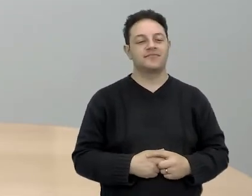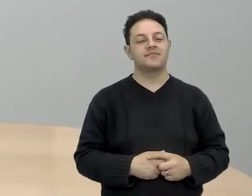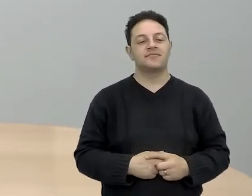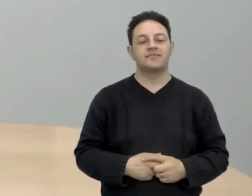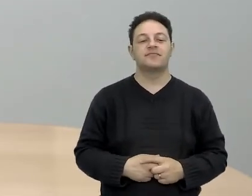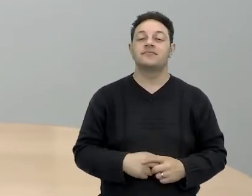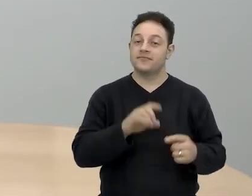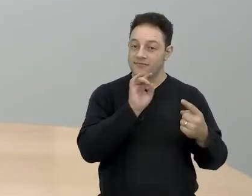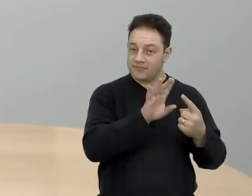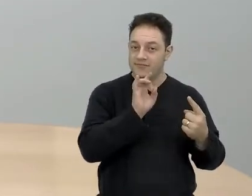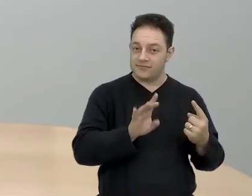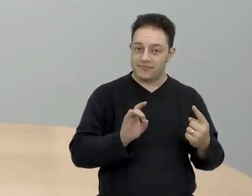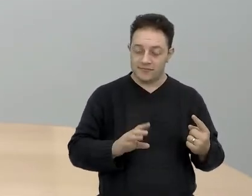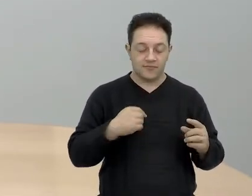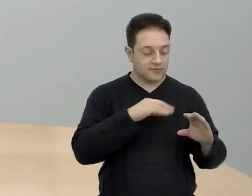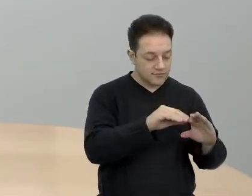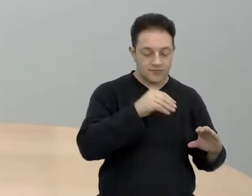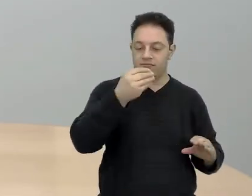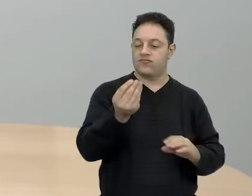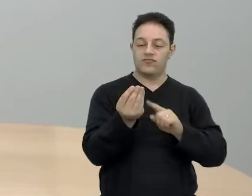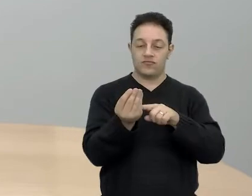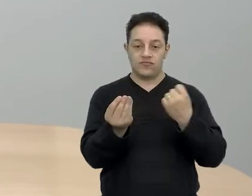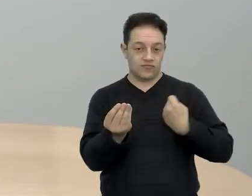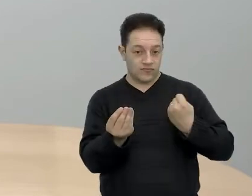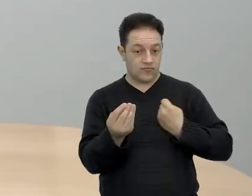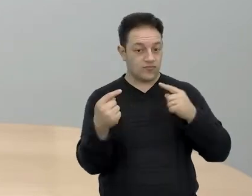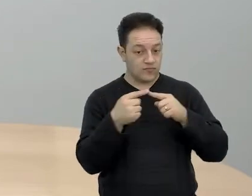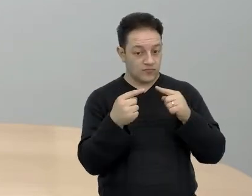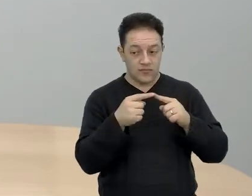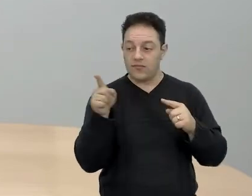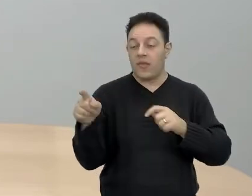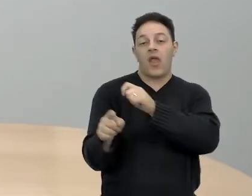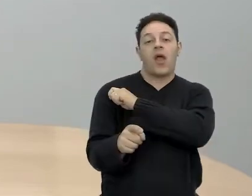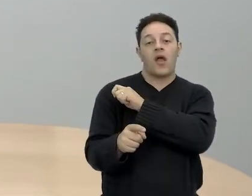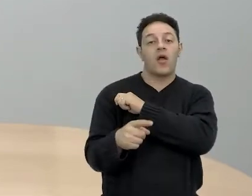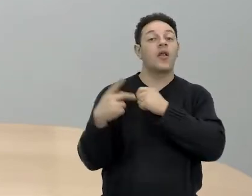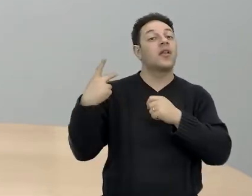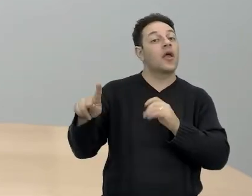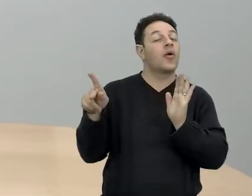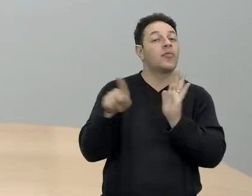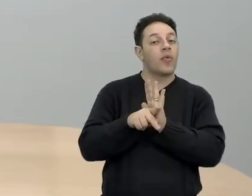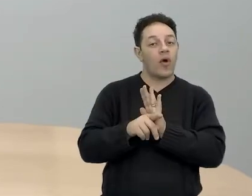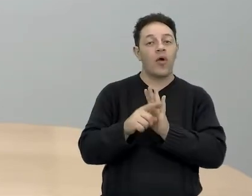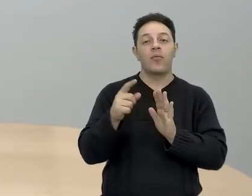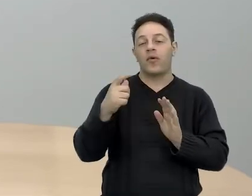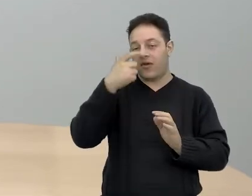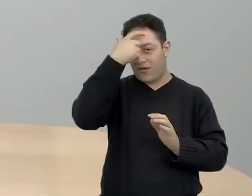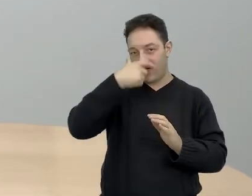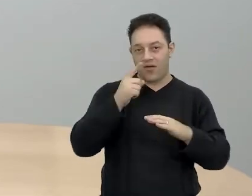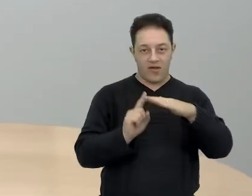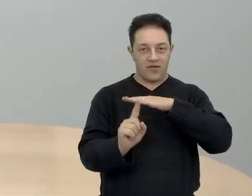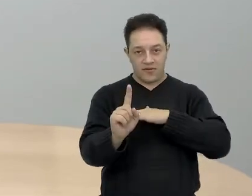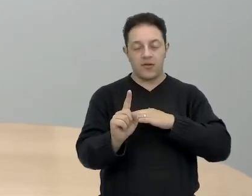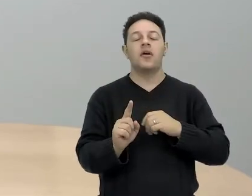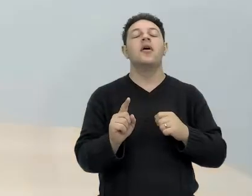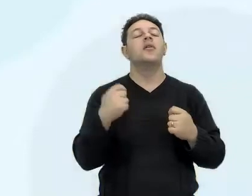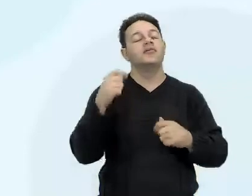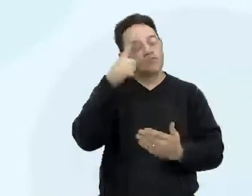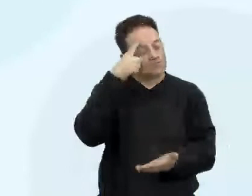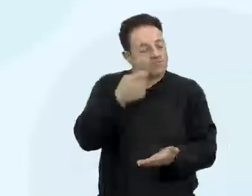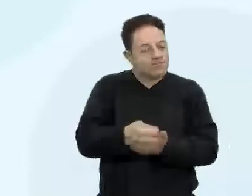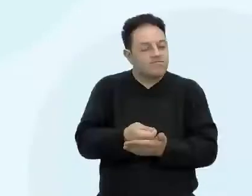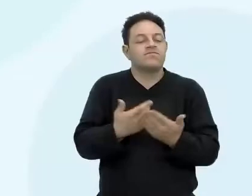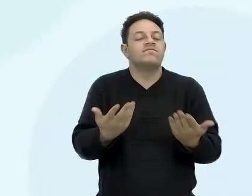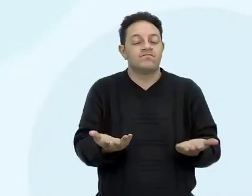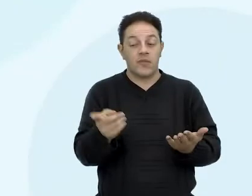A cada carta sorteada, o estudante, de acordo com seu avatar, deverá tomar uma decisão. A partir dessa